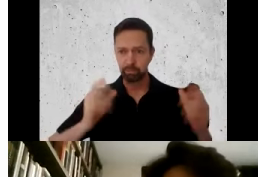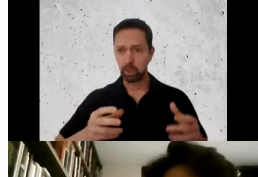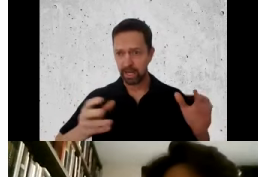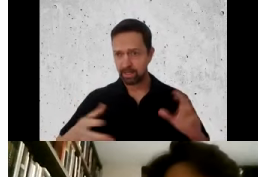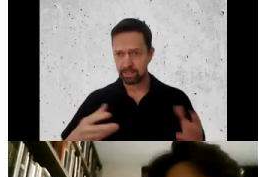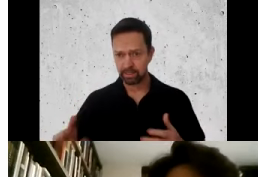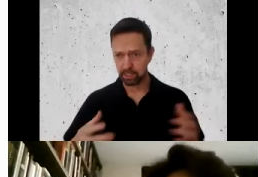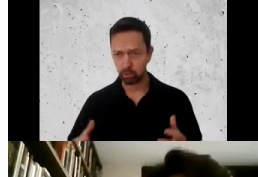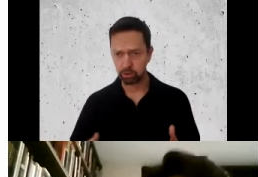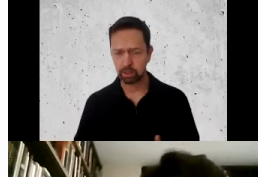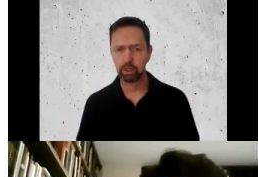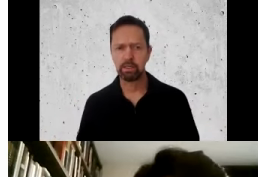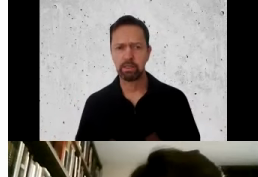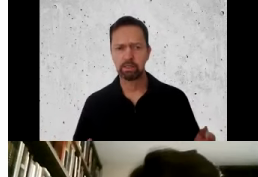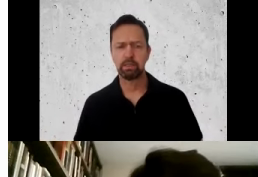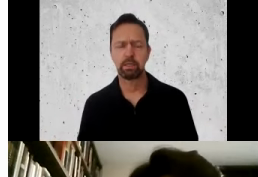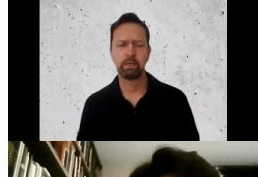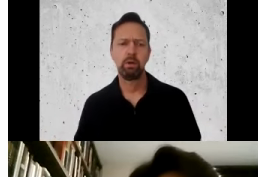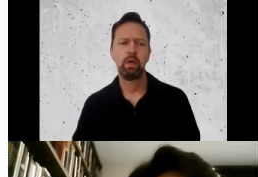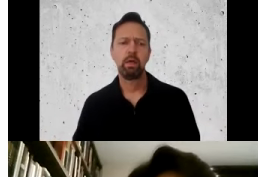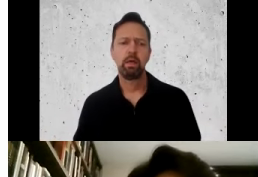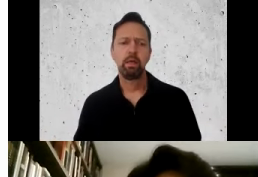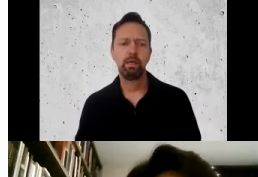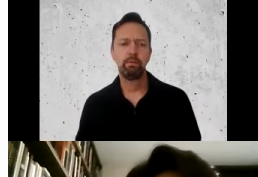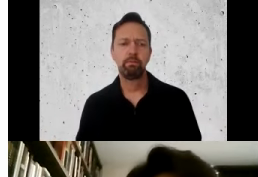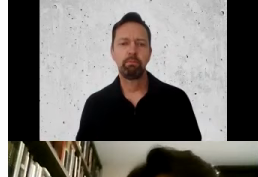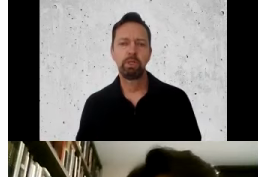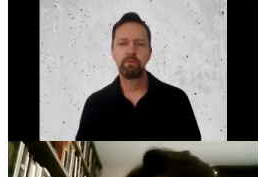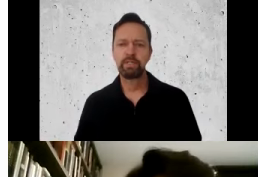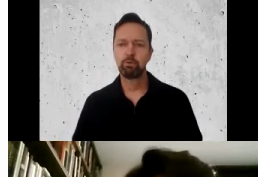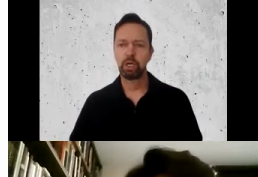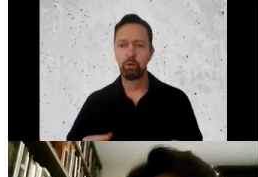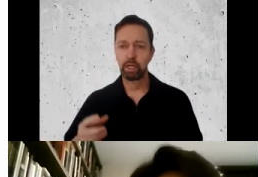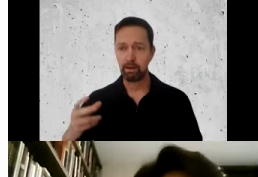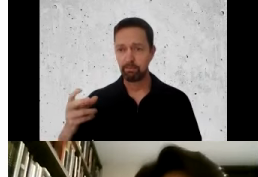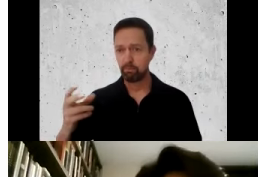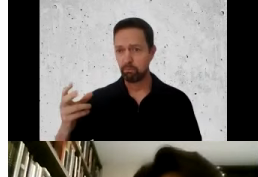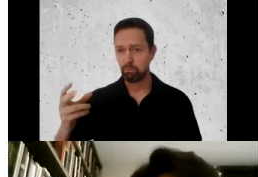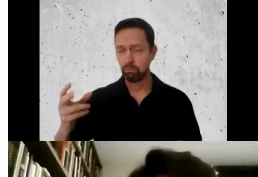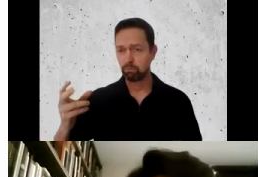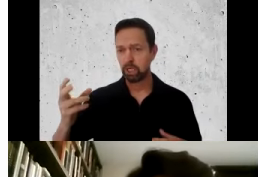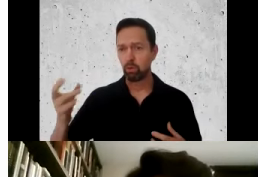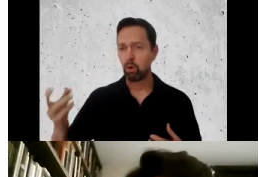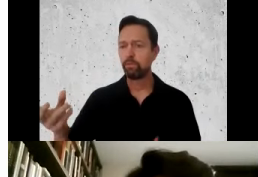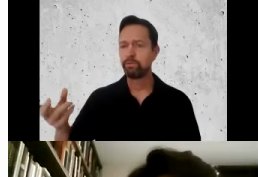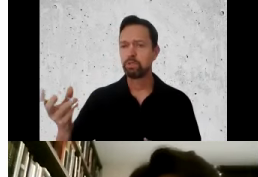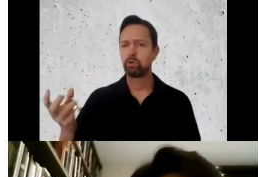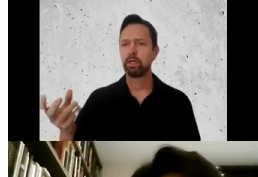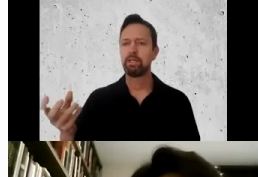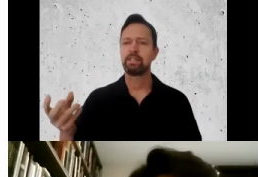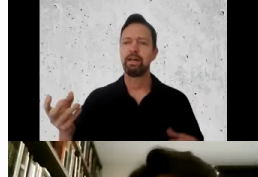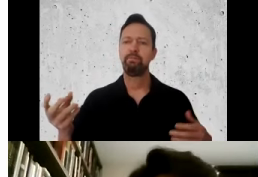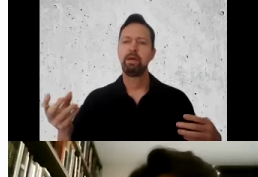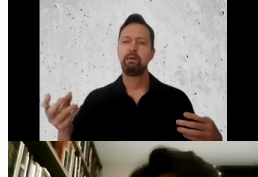para explorar esses recursos naturais, nesse caso, e muitas vezes tem um jeito que é um jeito óbvio